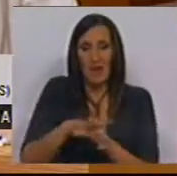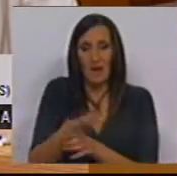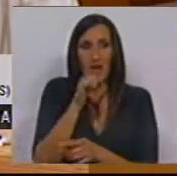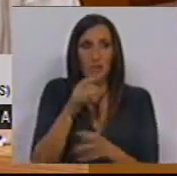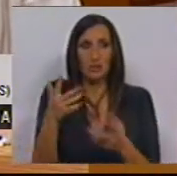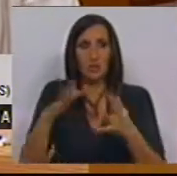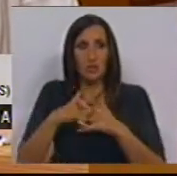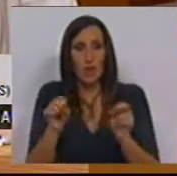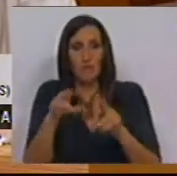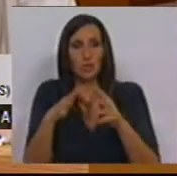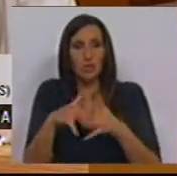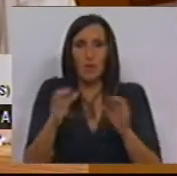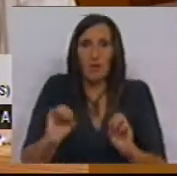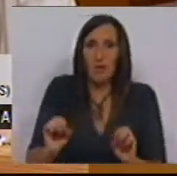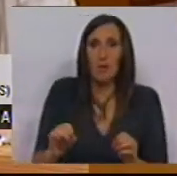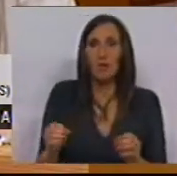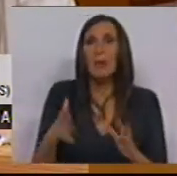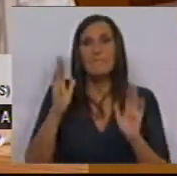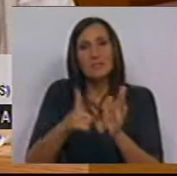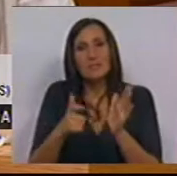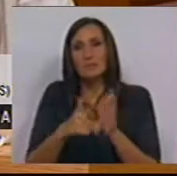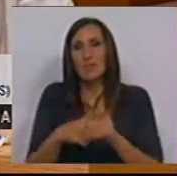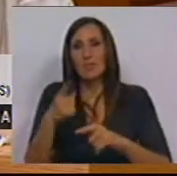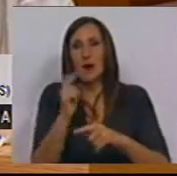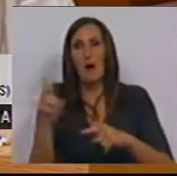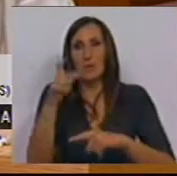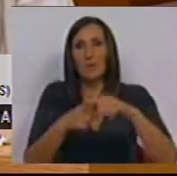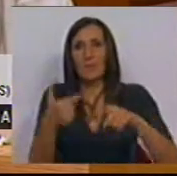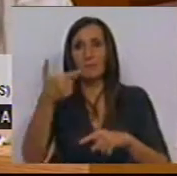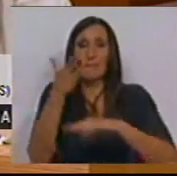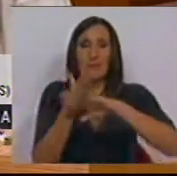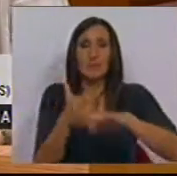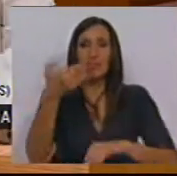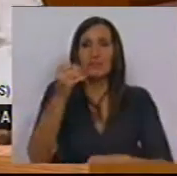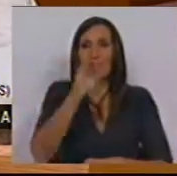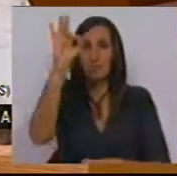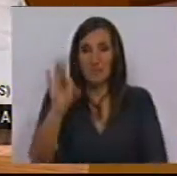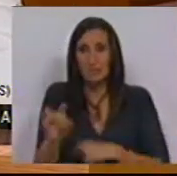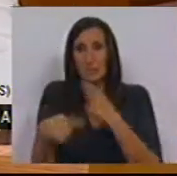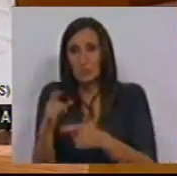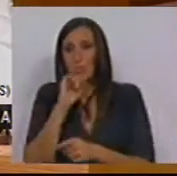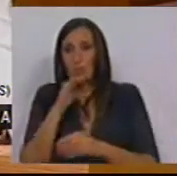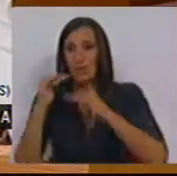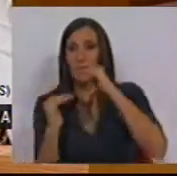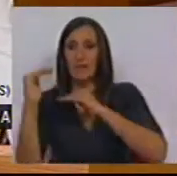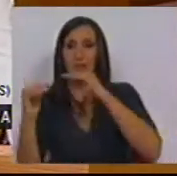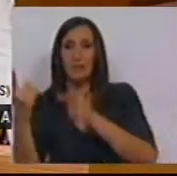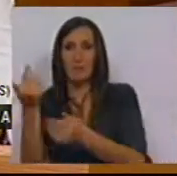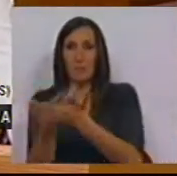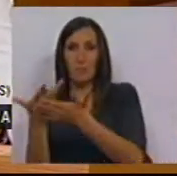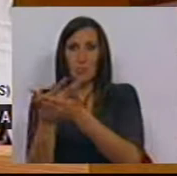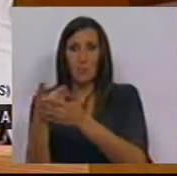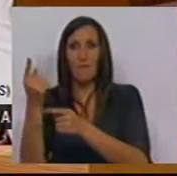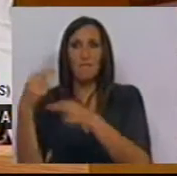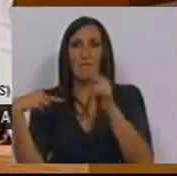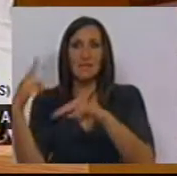águas, seria necessário um aumento médio da tarifa em 70% para obter o reequilíbrio financeiro dos serviços de água